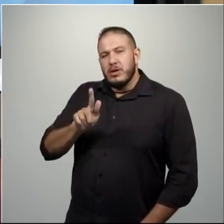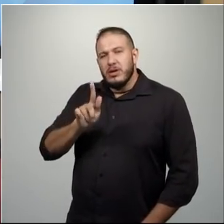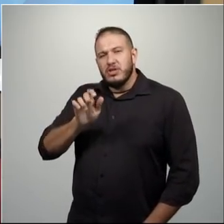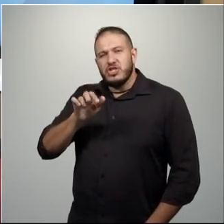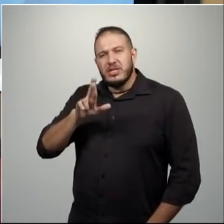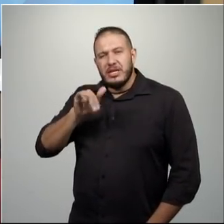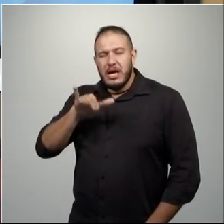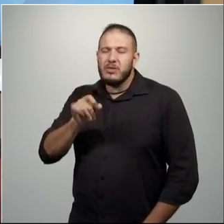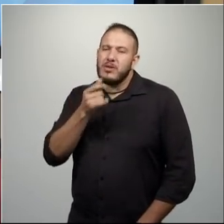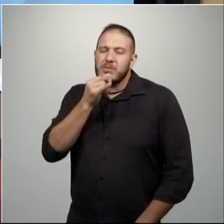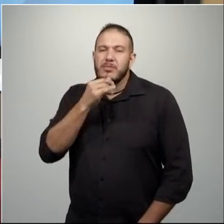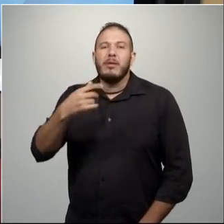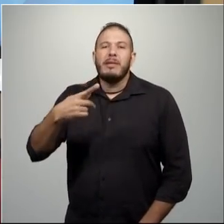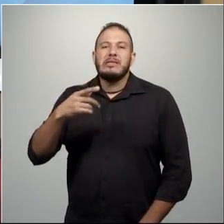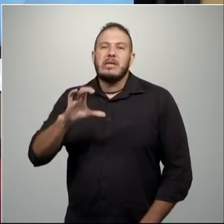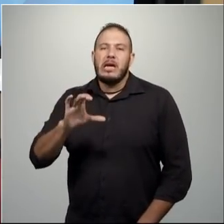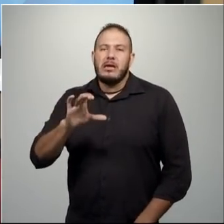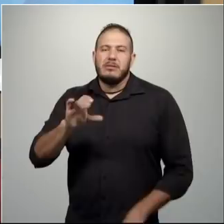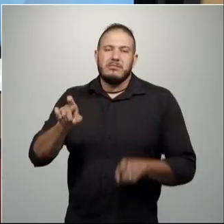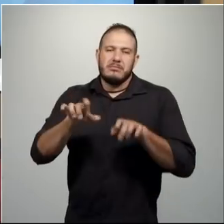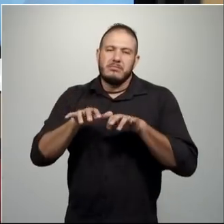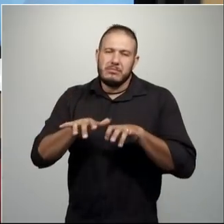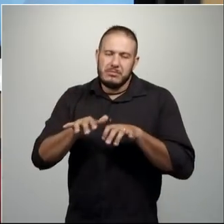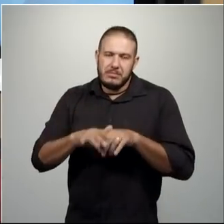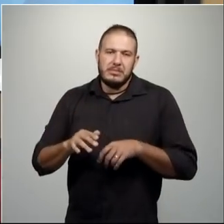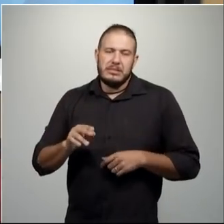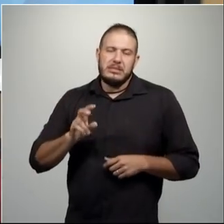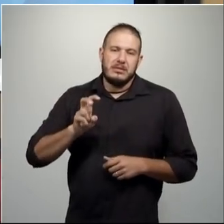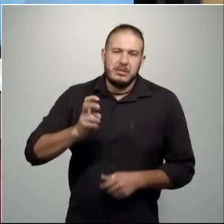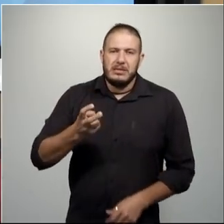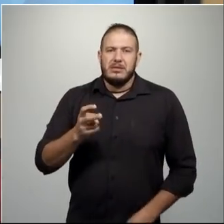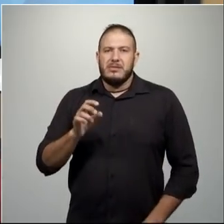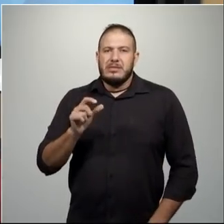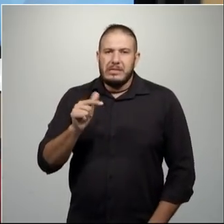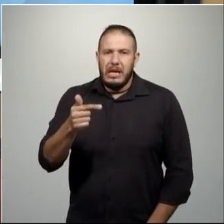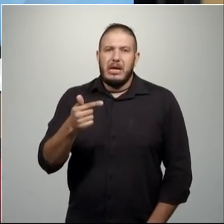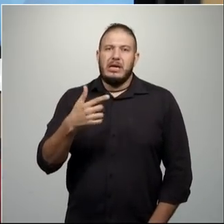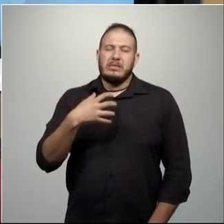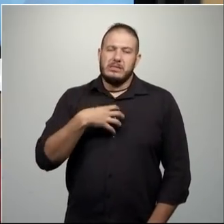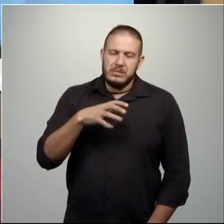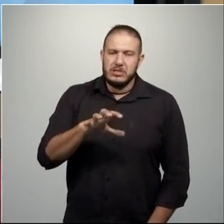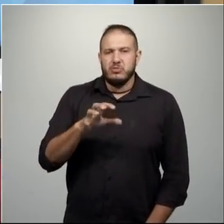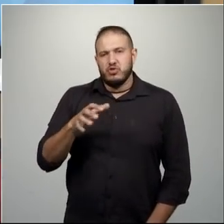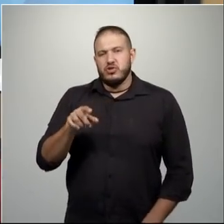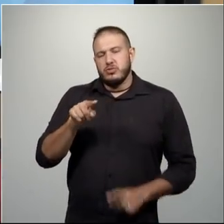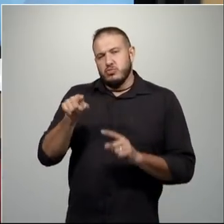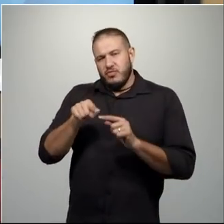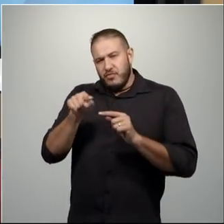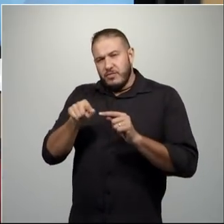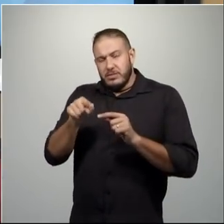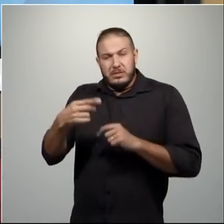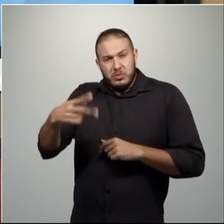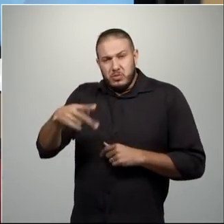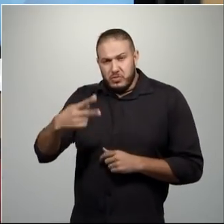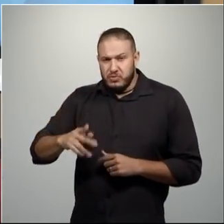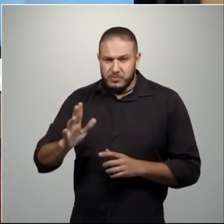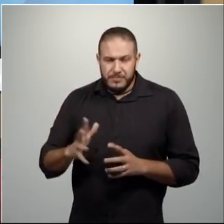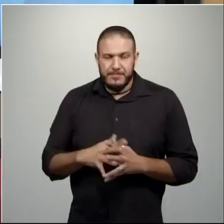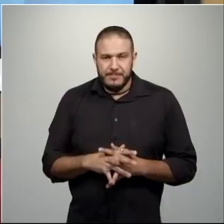pc o que vai dentro do ipc c1 e 5 e 7 esse tipo de processador tão